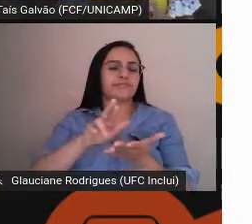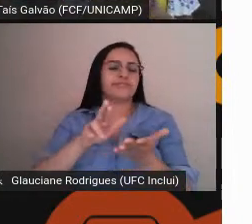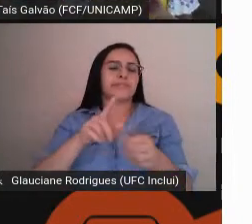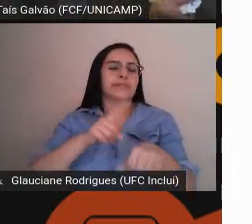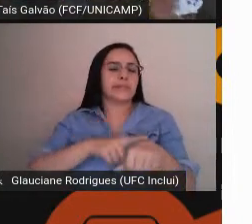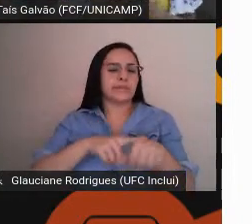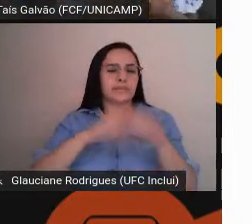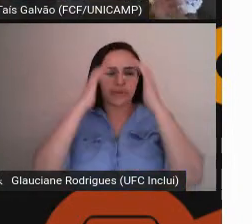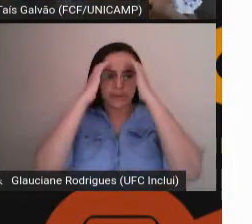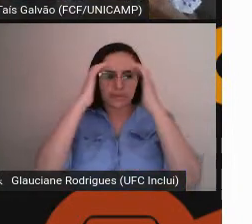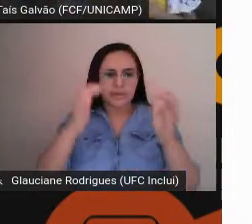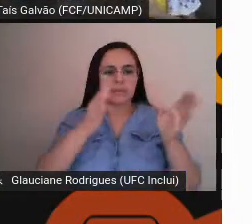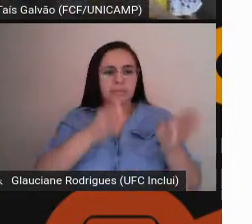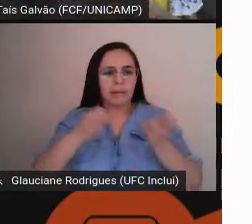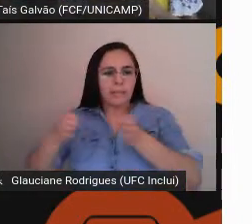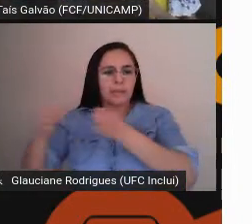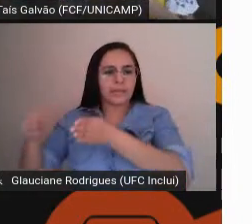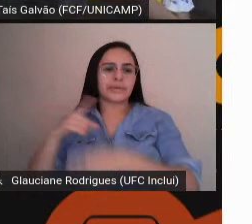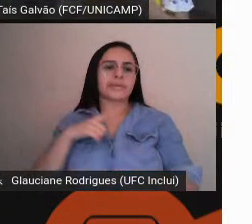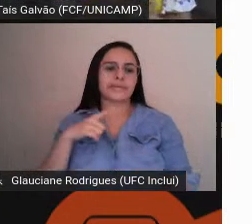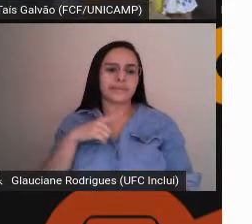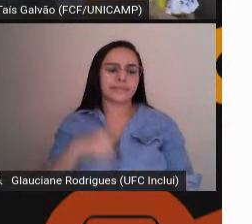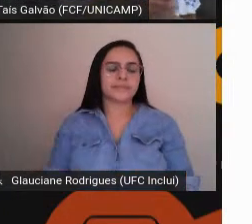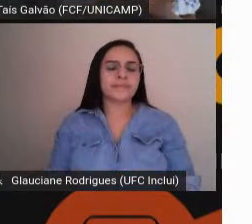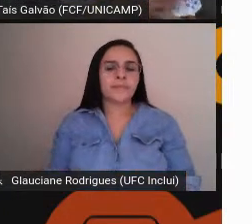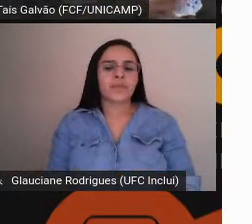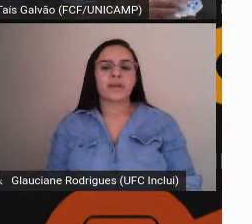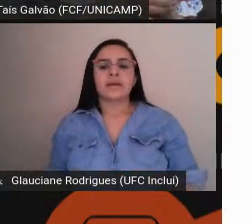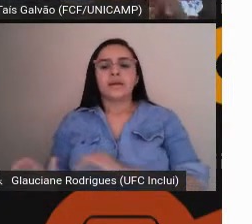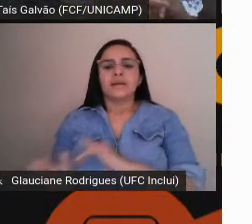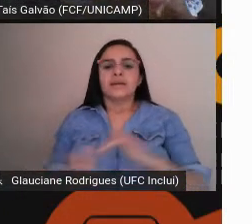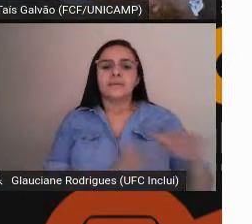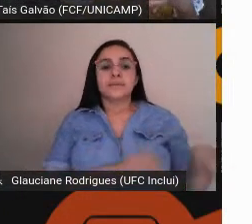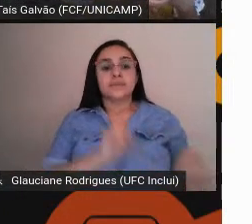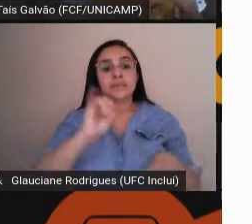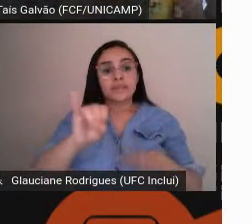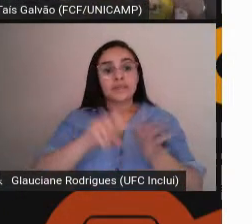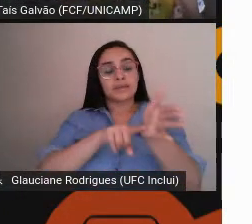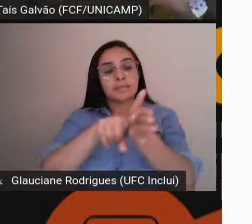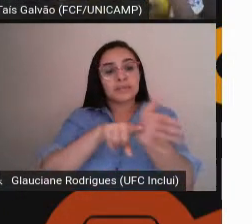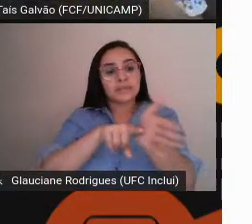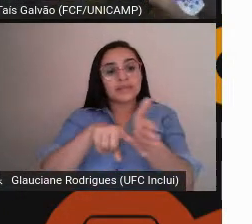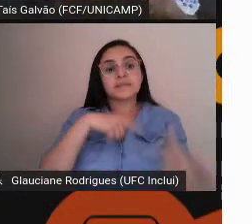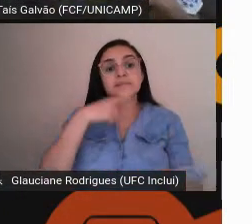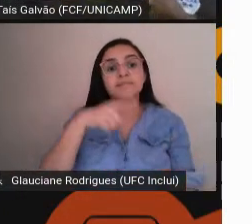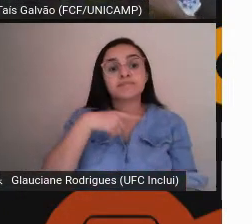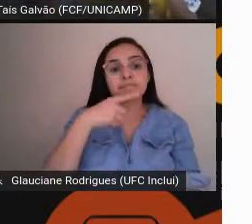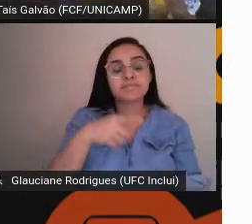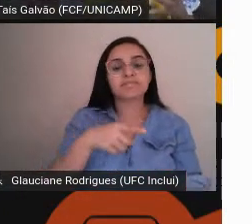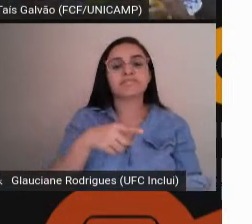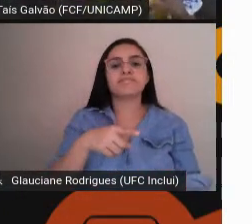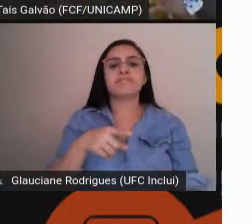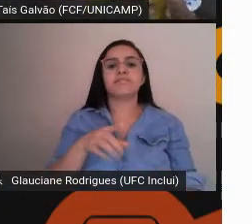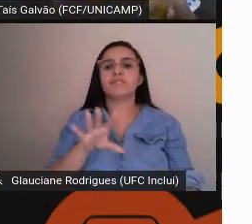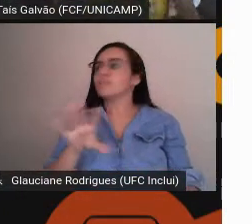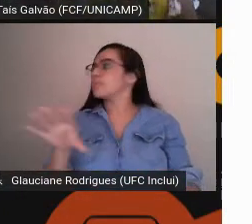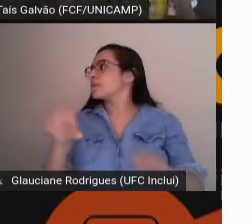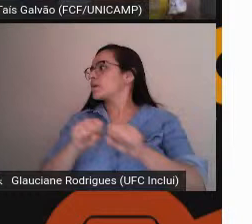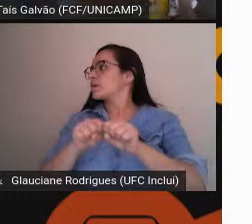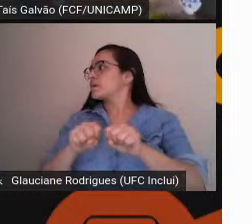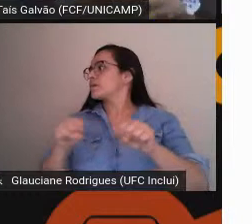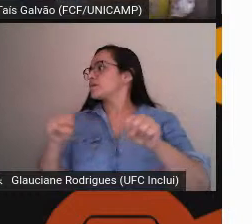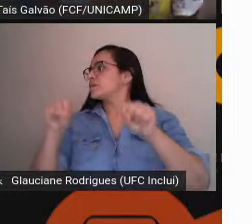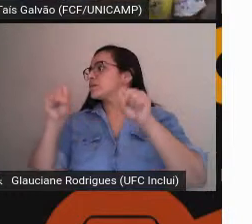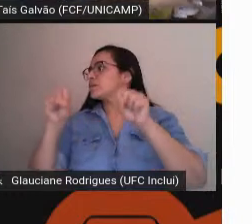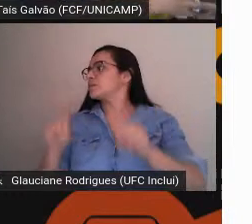Então, se a sua pesquisa não deu certo, não, o ideal não é ter a revisão sistemática como plano B, porque